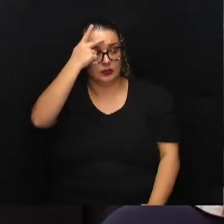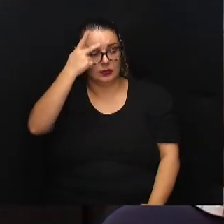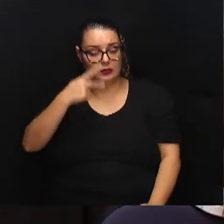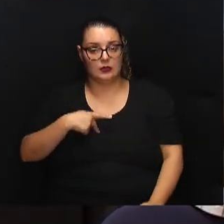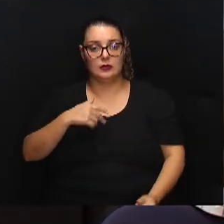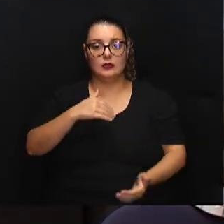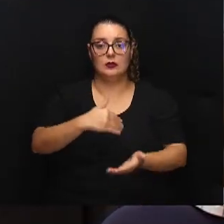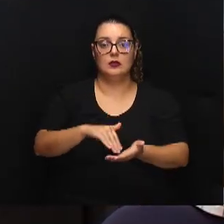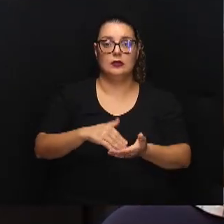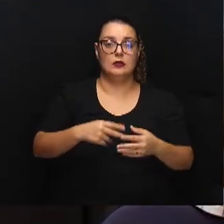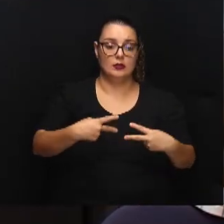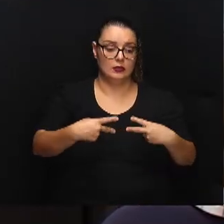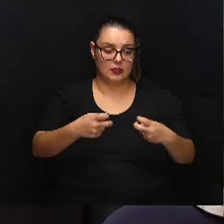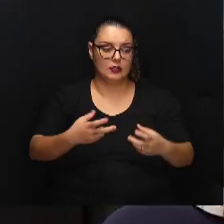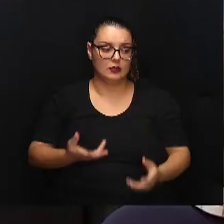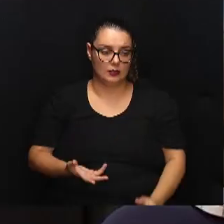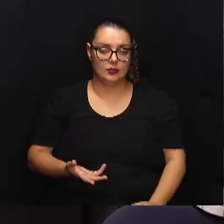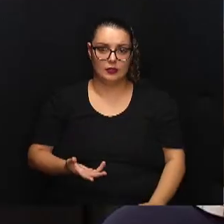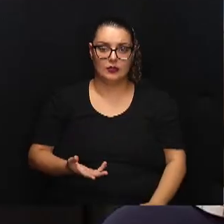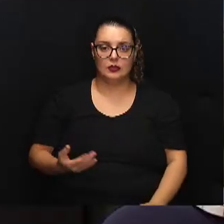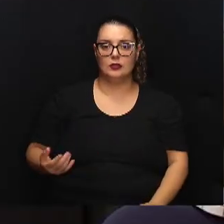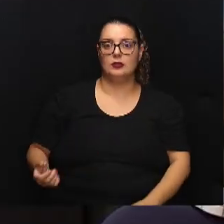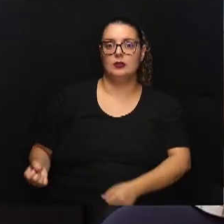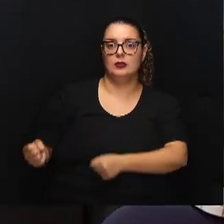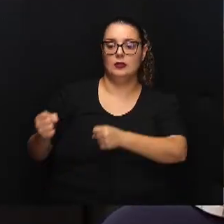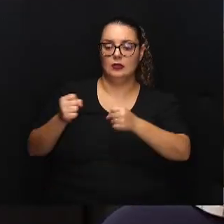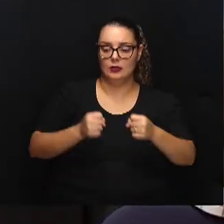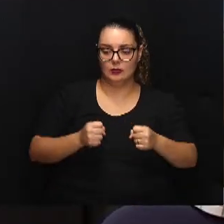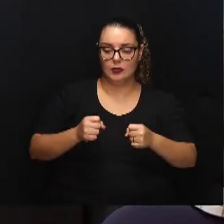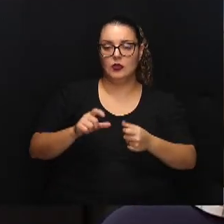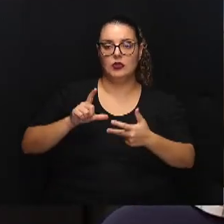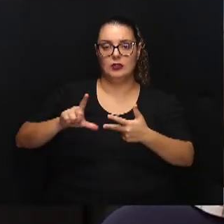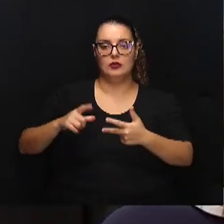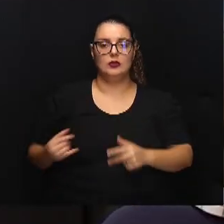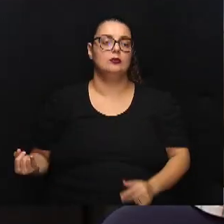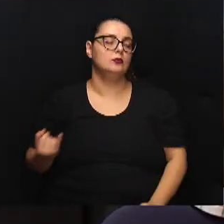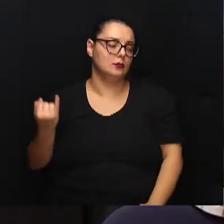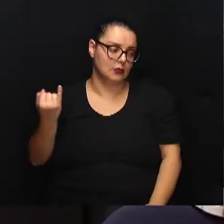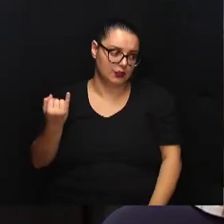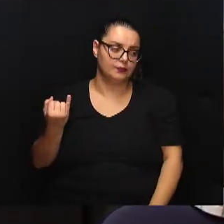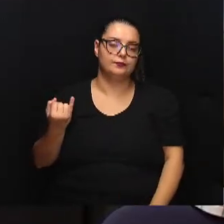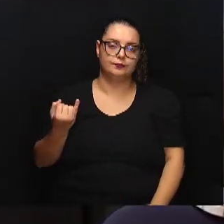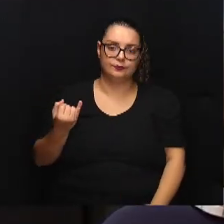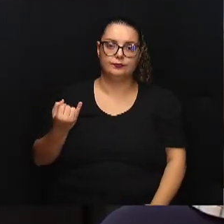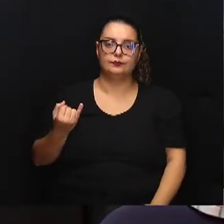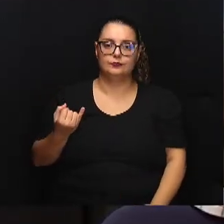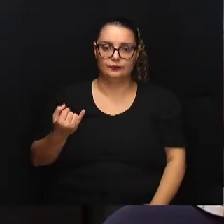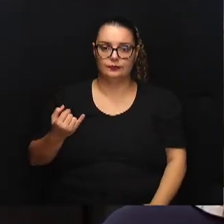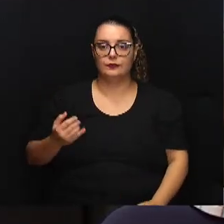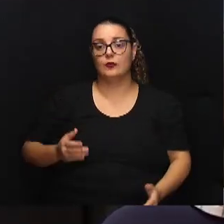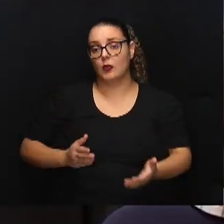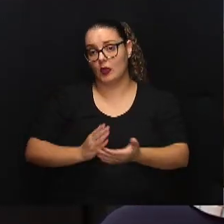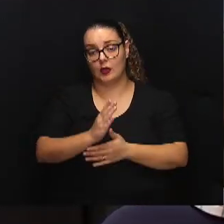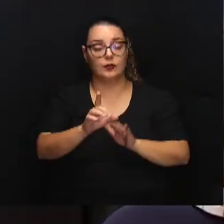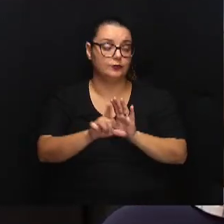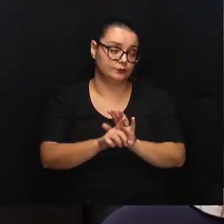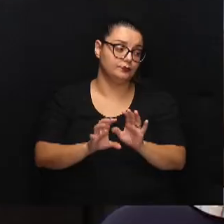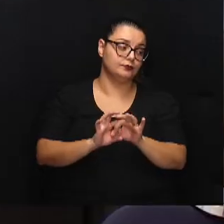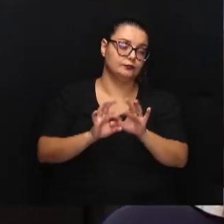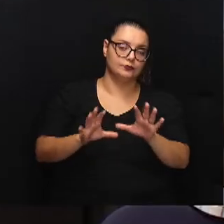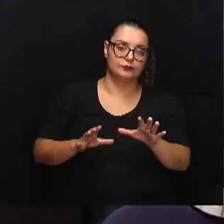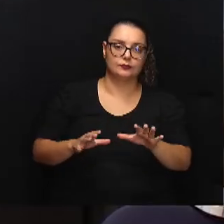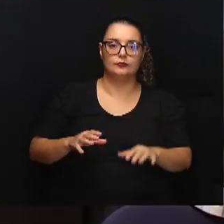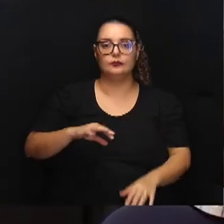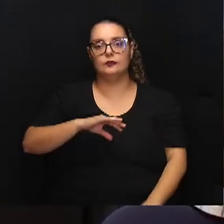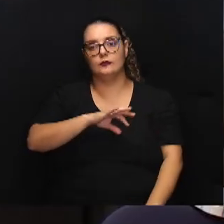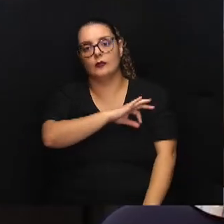secretário reconhece que a importância do poder legislativo, talvez até aprovando a lei que autorize o município a participar